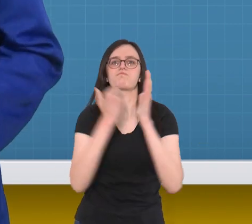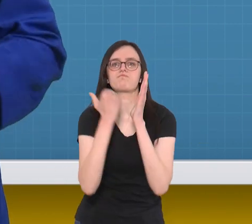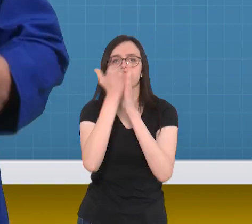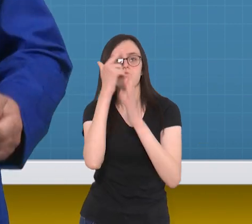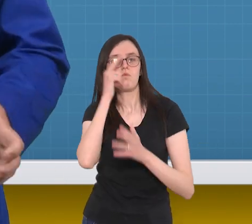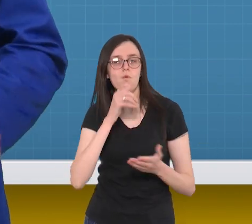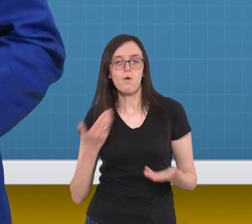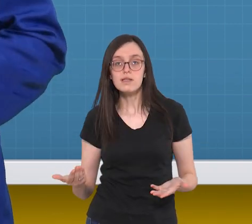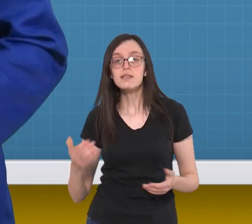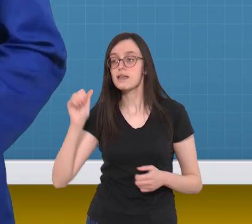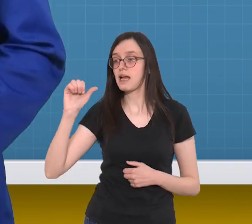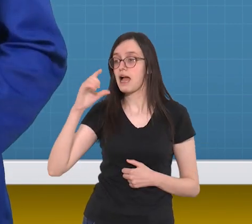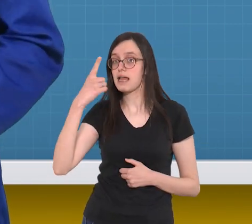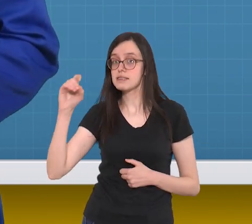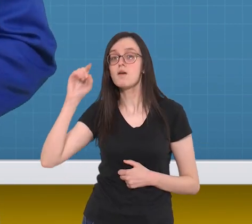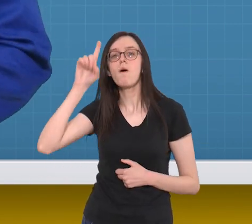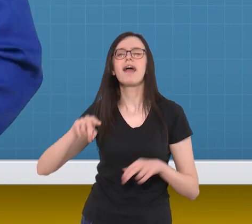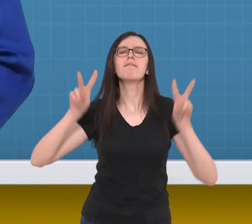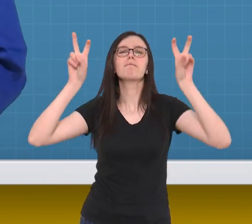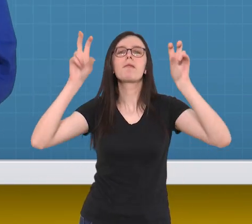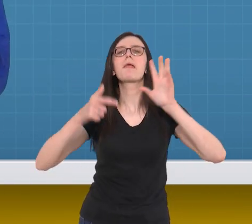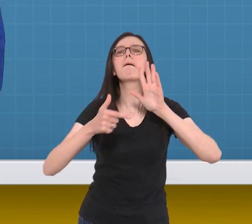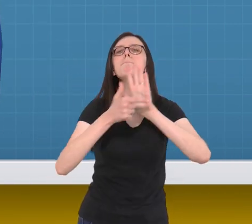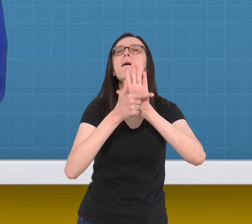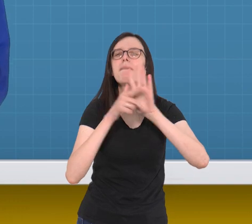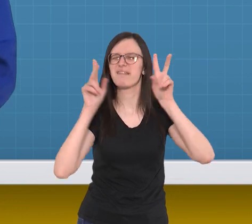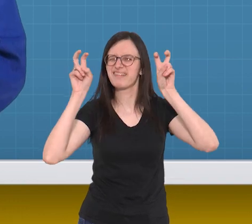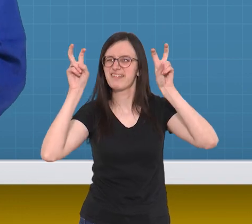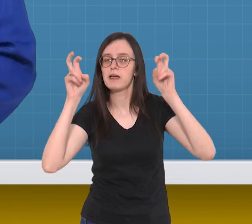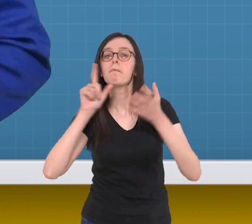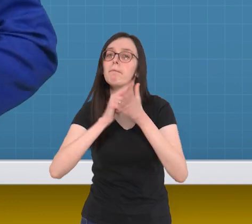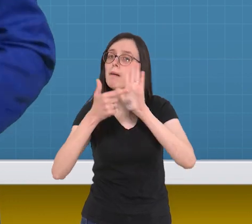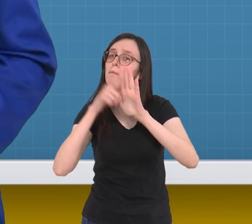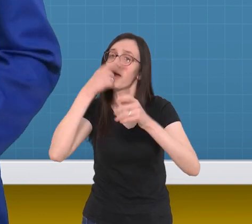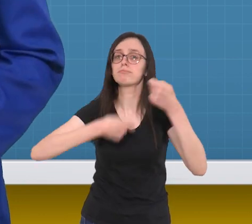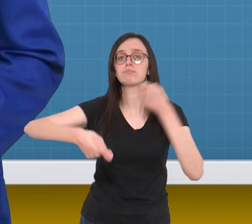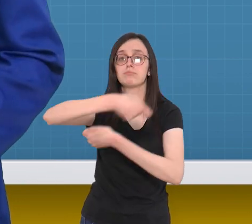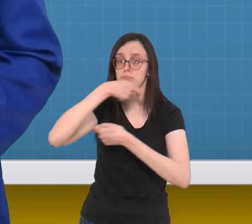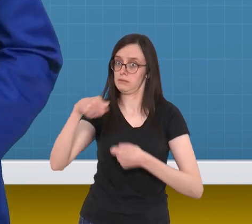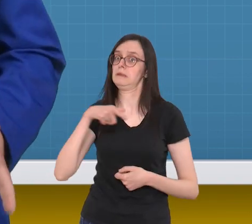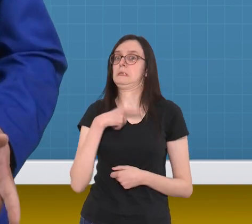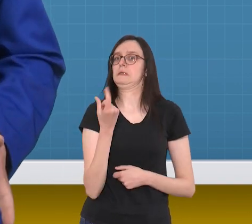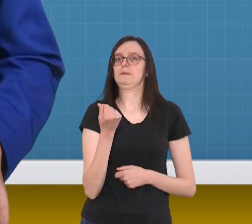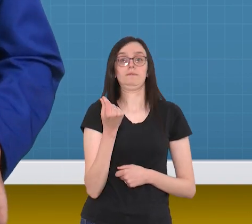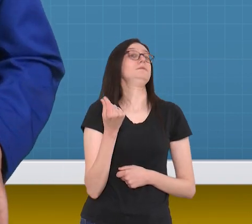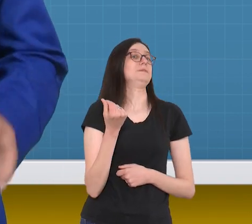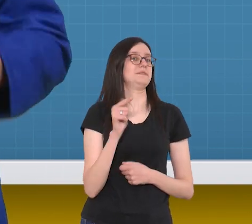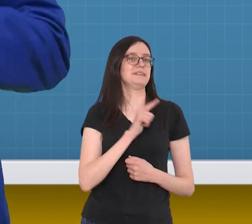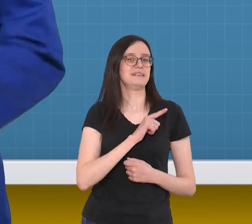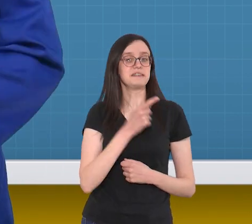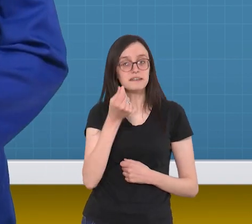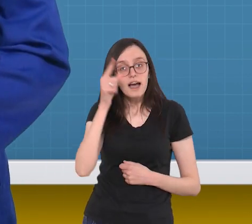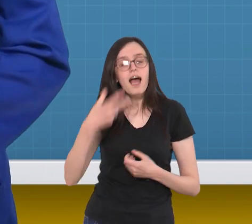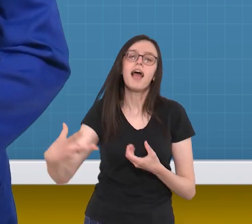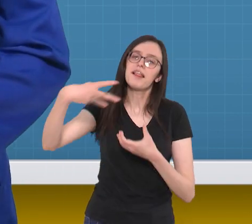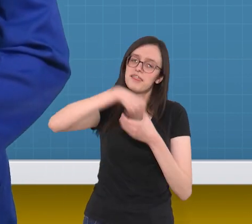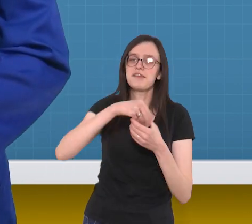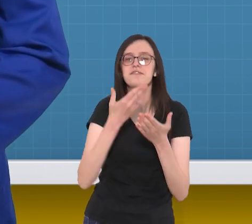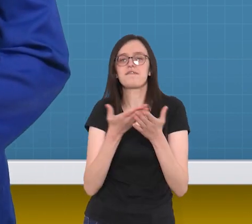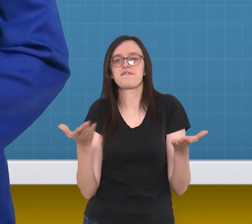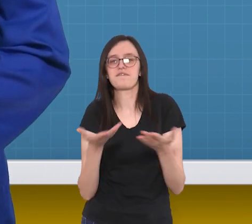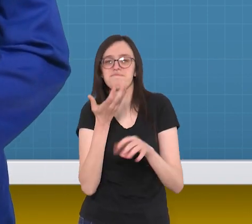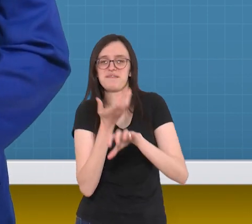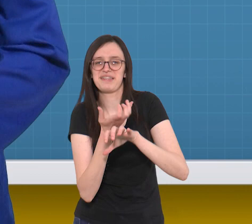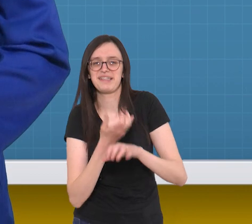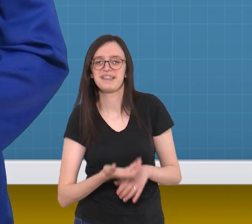patrimônio. Então a ação é um papel e esse papel é negociável e vale dinheiro. E se vale dinheiro, está dentro da nossa matéria